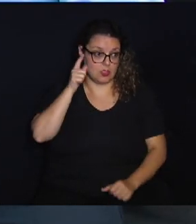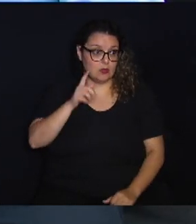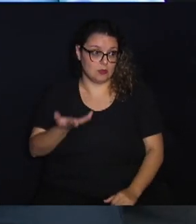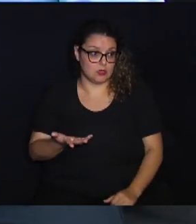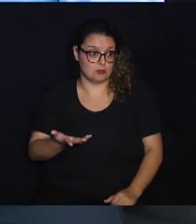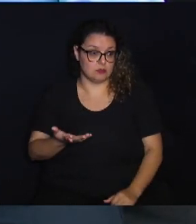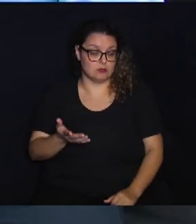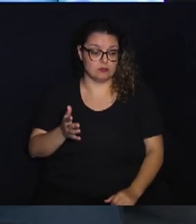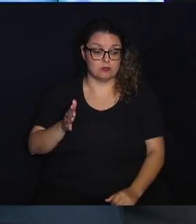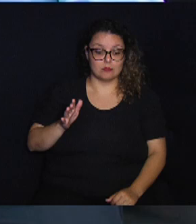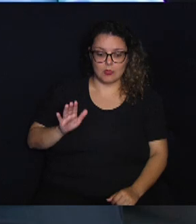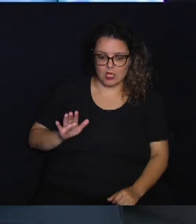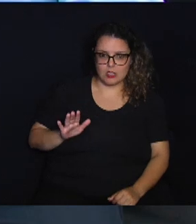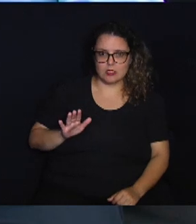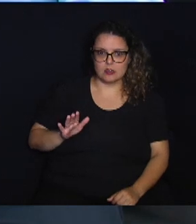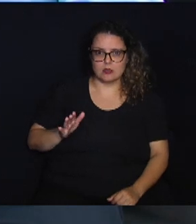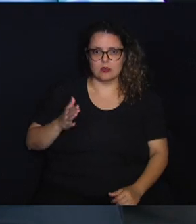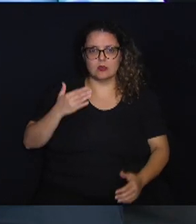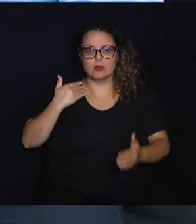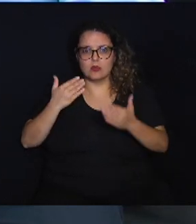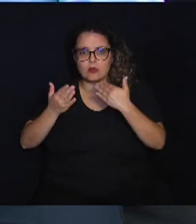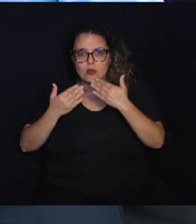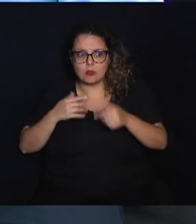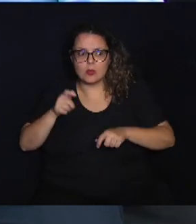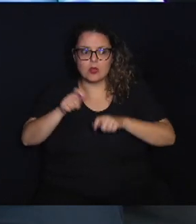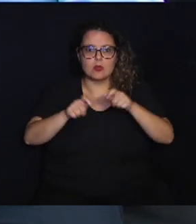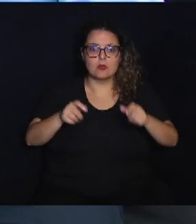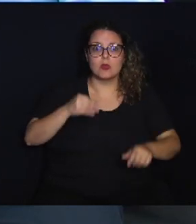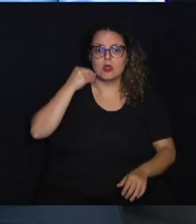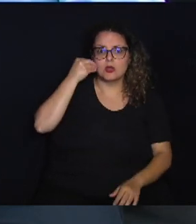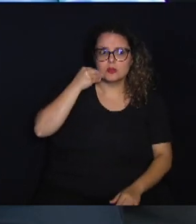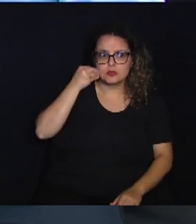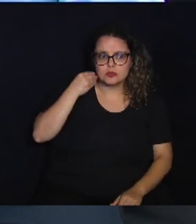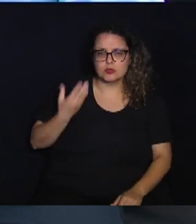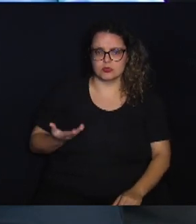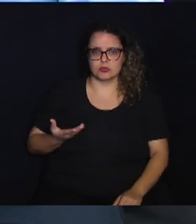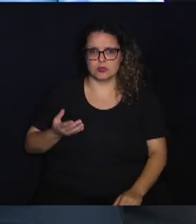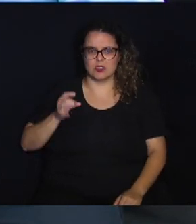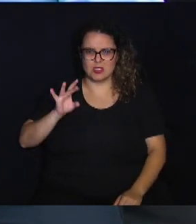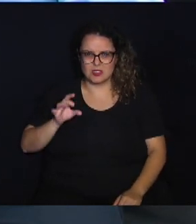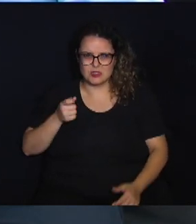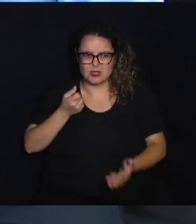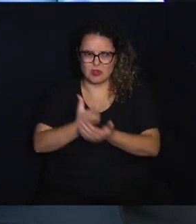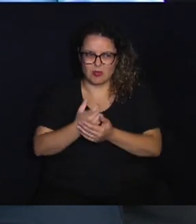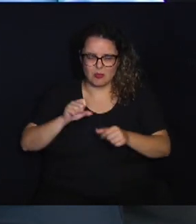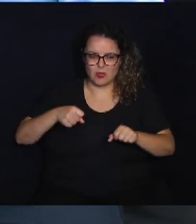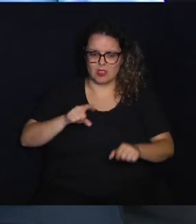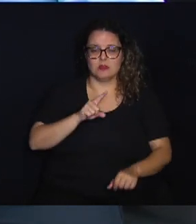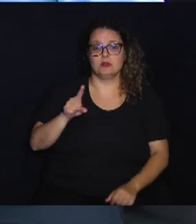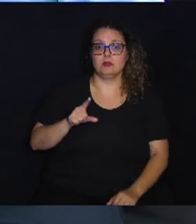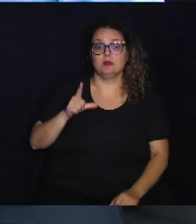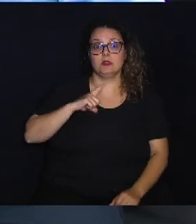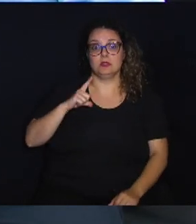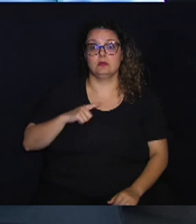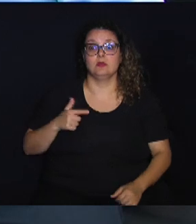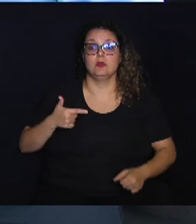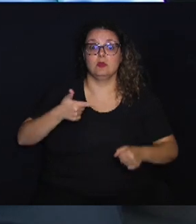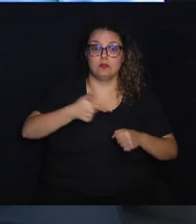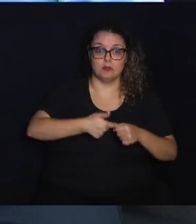mas converse com pessoas experientes. É só comprar moto? Não, não é. Tem o abastecimento,